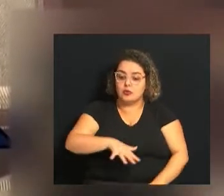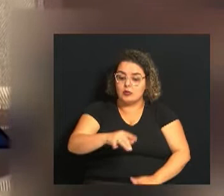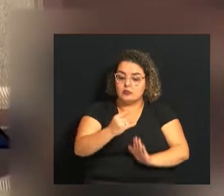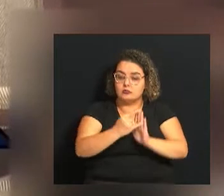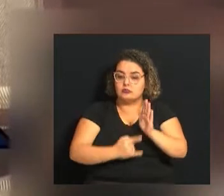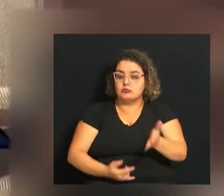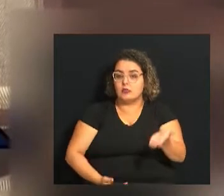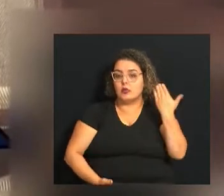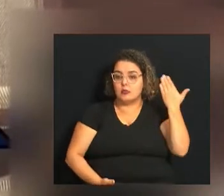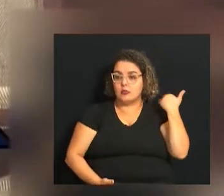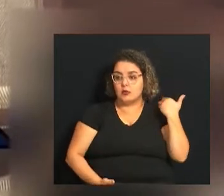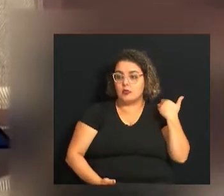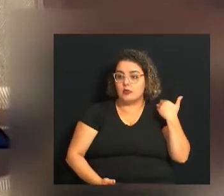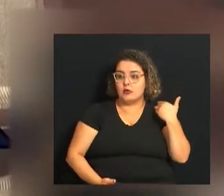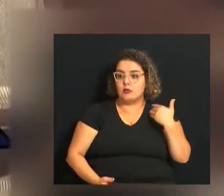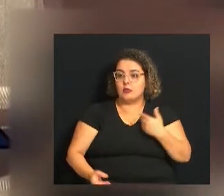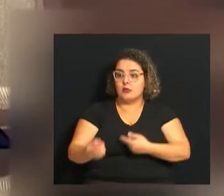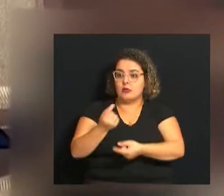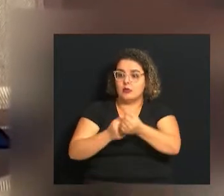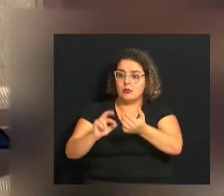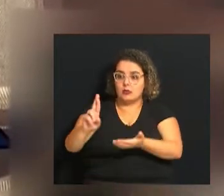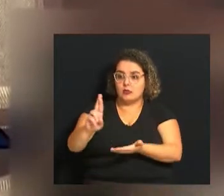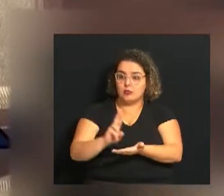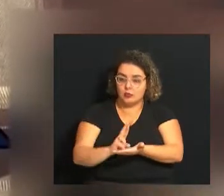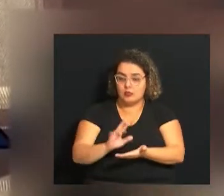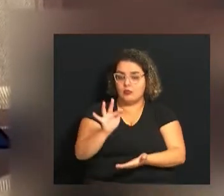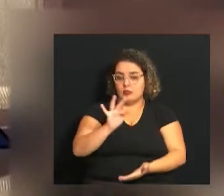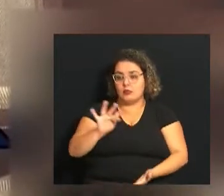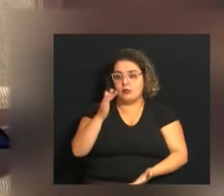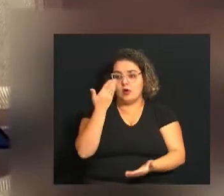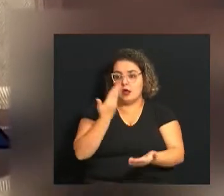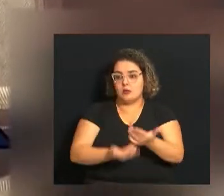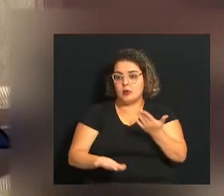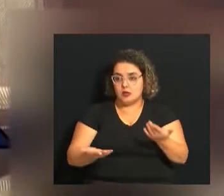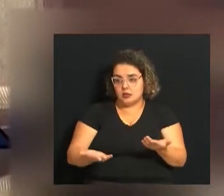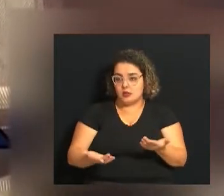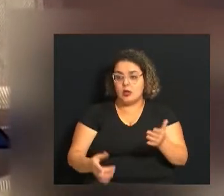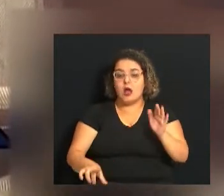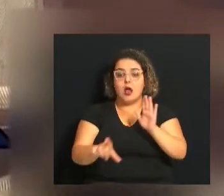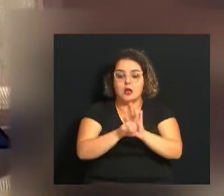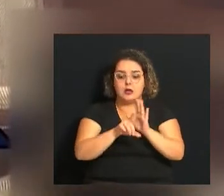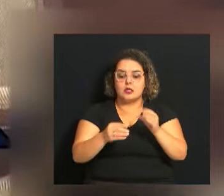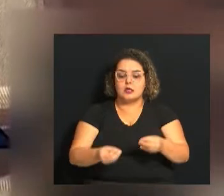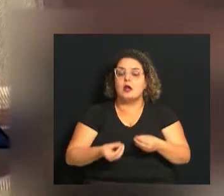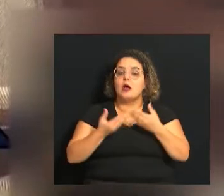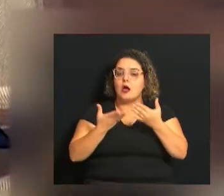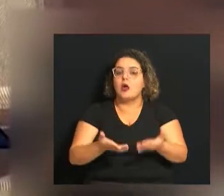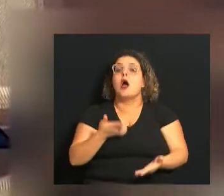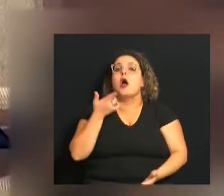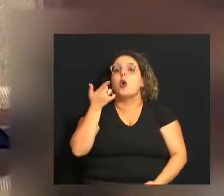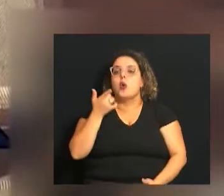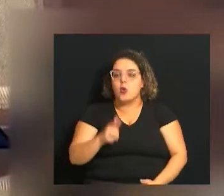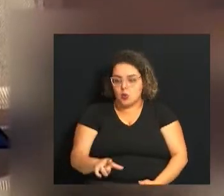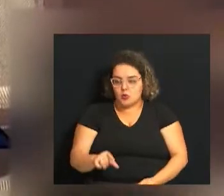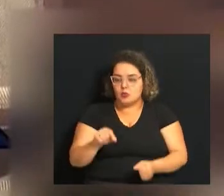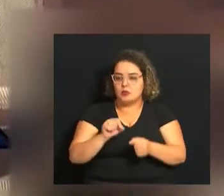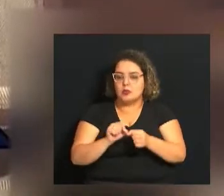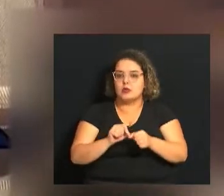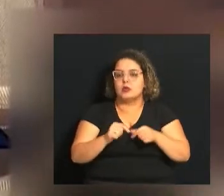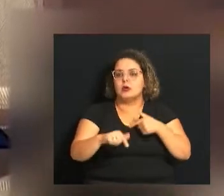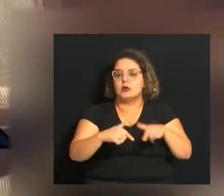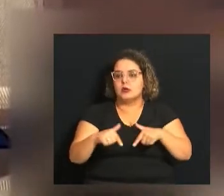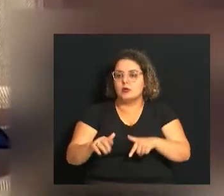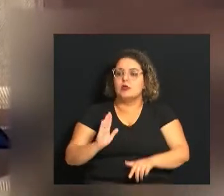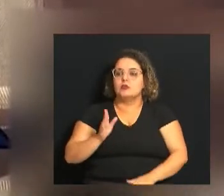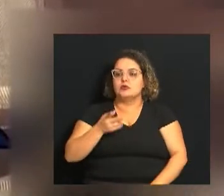governo federal a fundo perdido. Essa lei dá condição dela continuar fazendo esse trabalho, como já foi